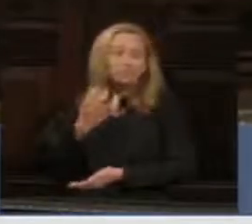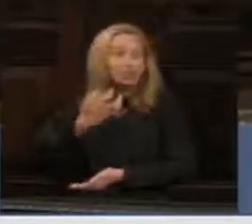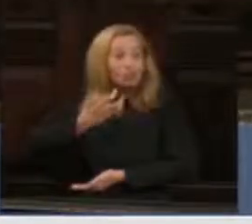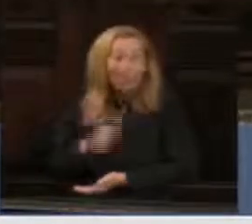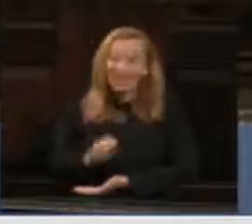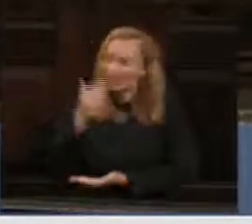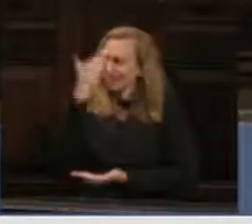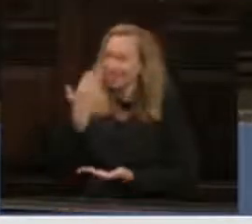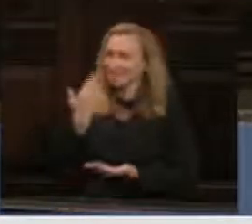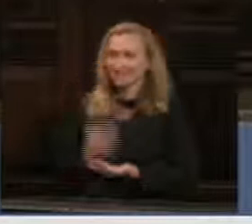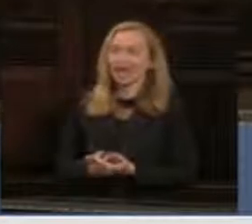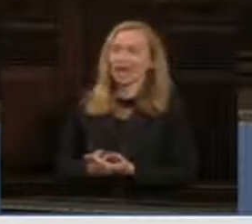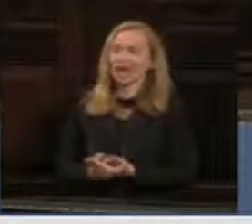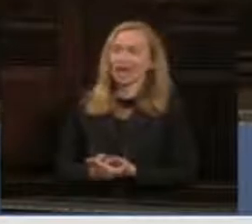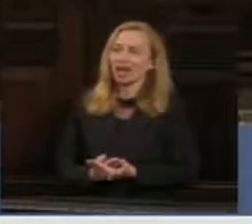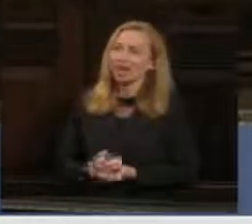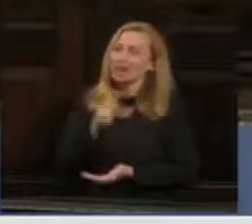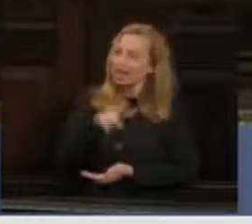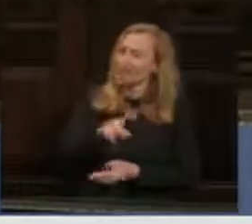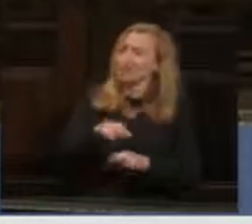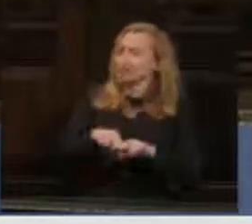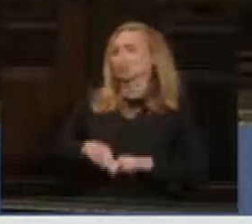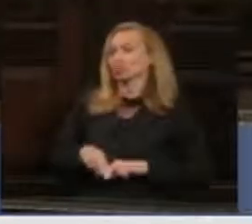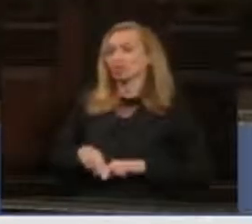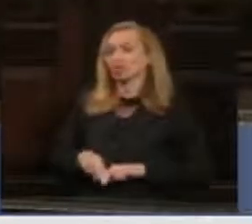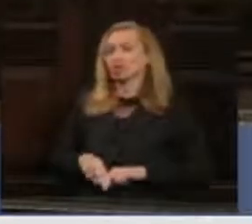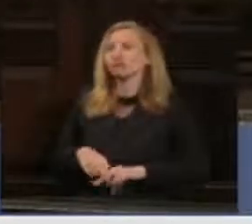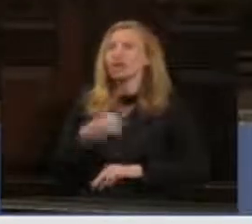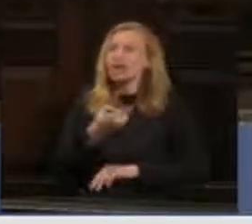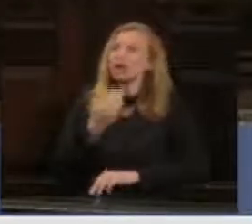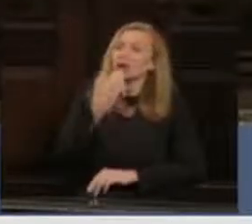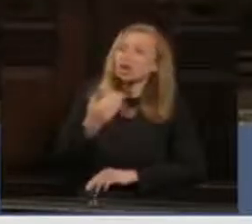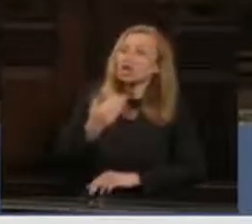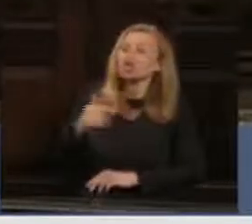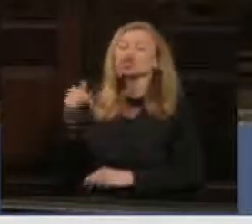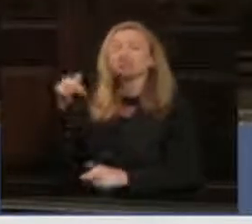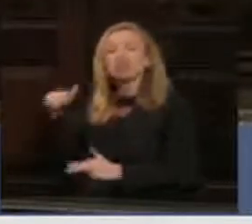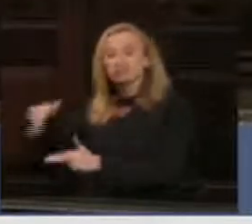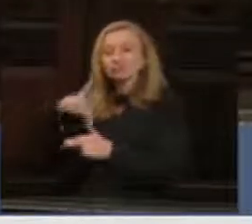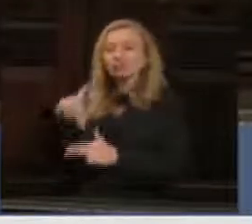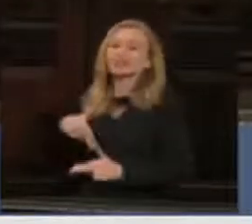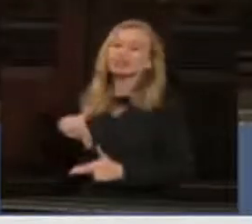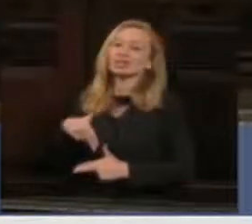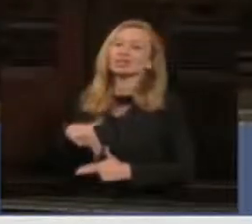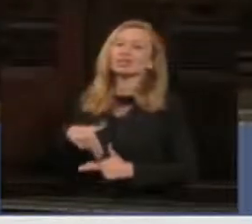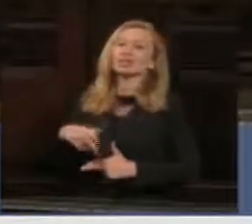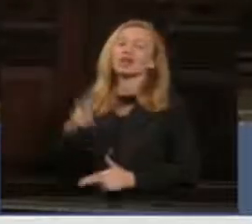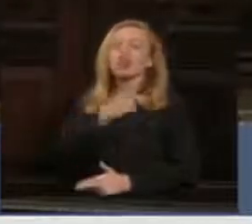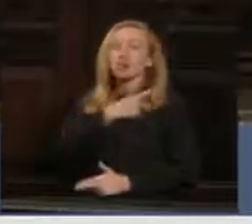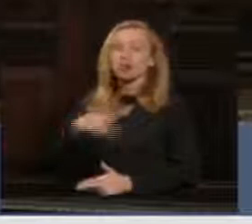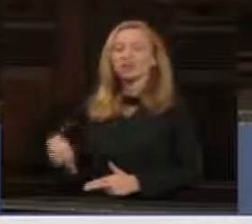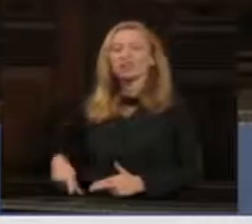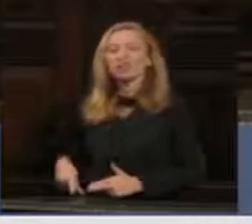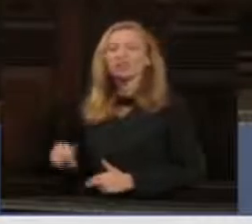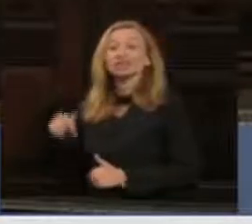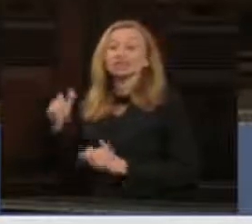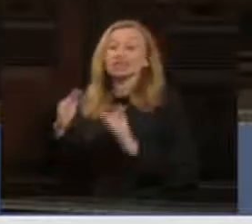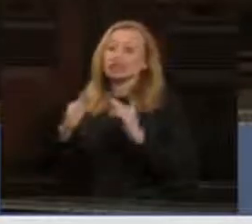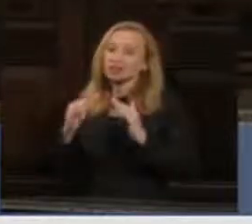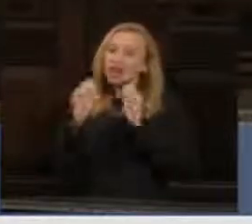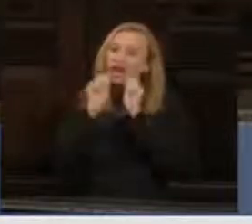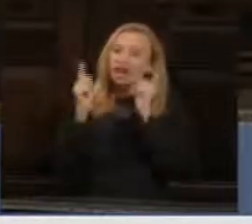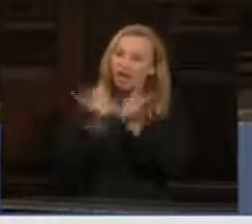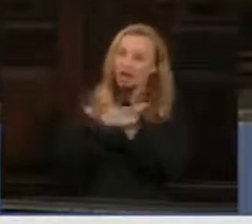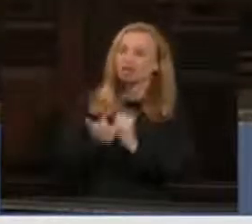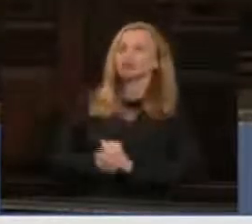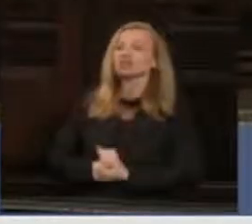crer que sejam outros. E quero pedir de público a essa casa, ao presidente dessa casa, ao presidente